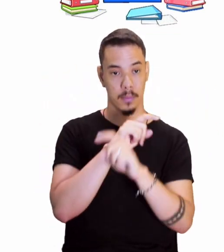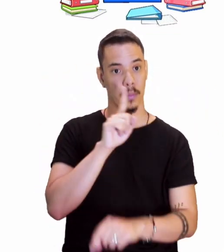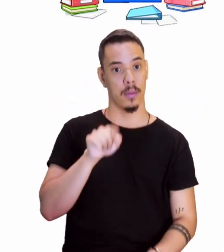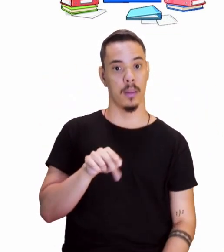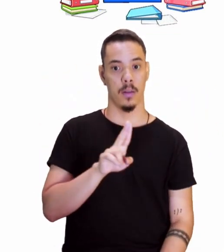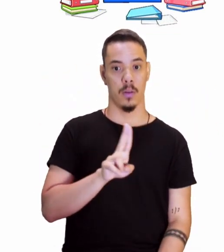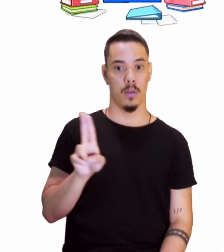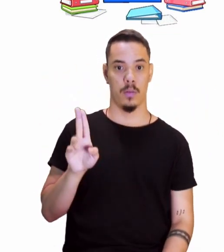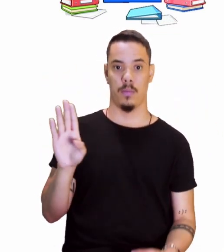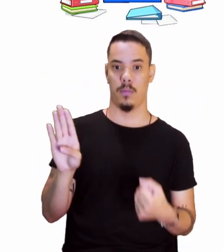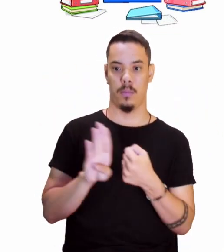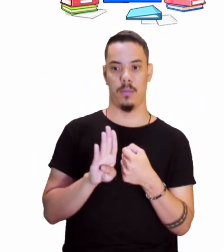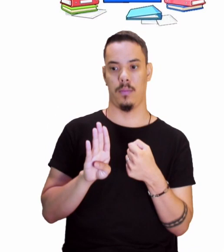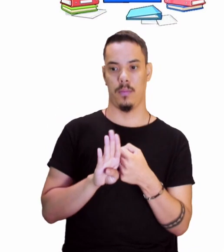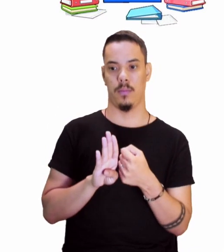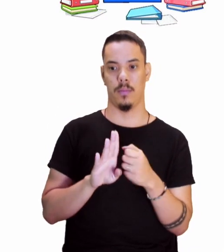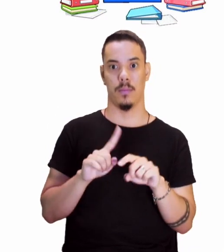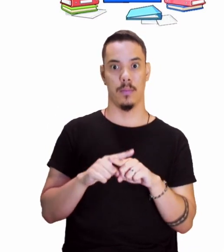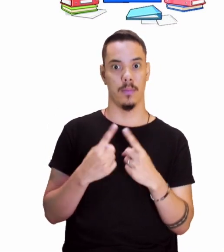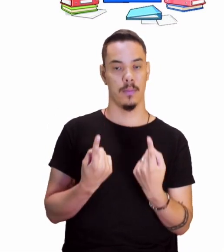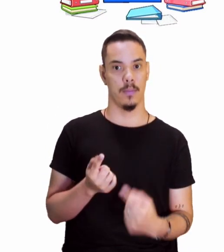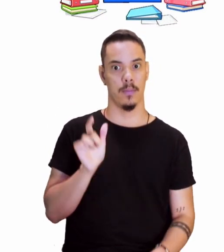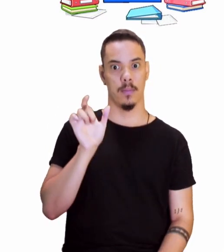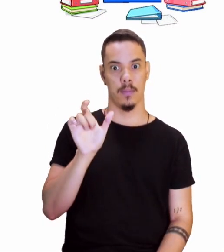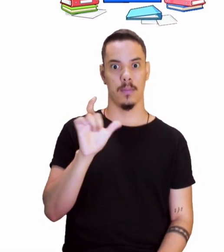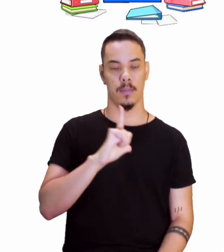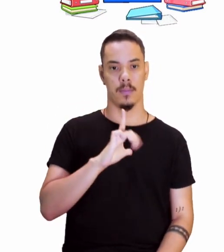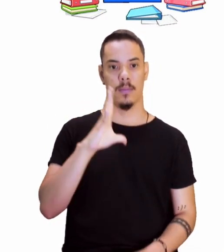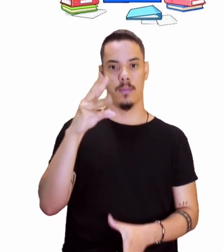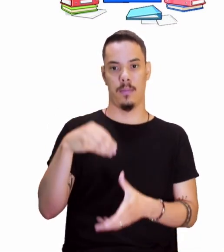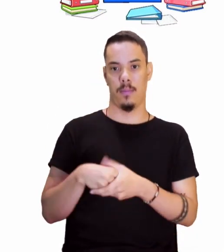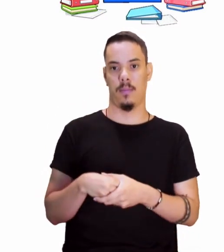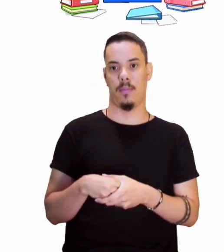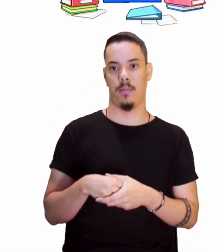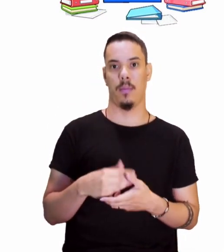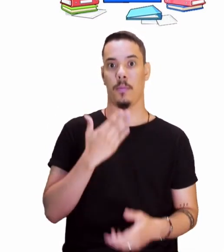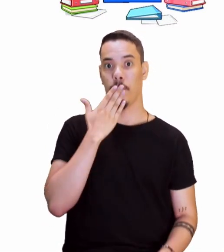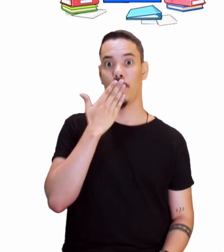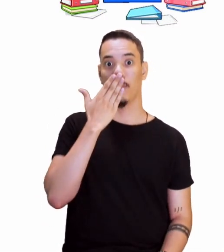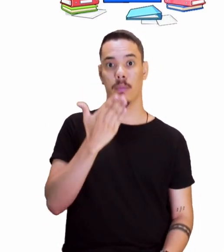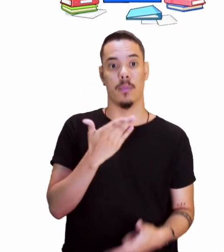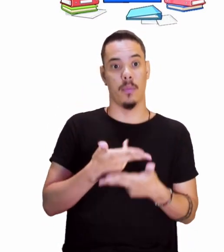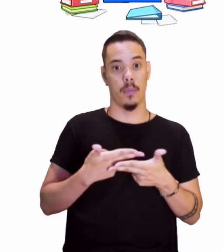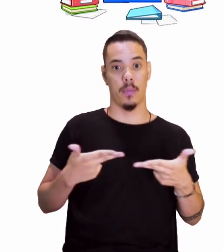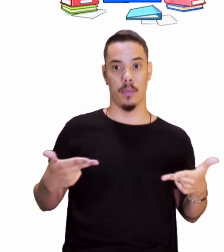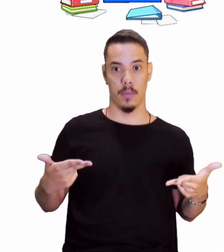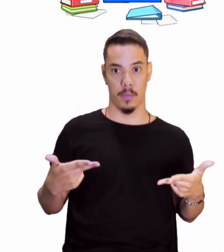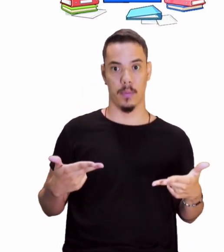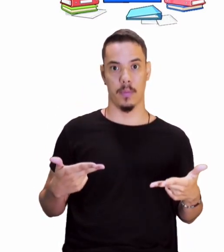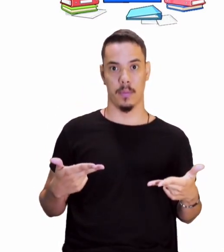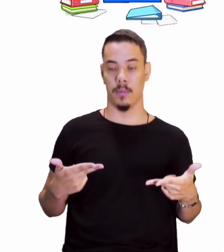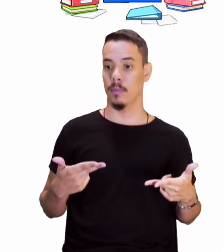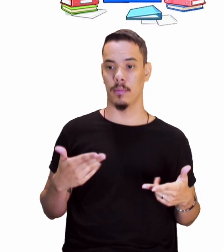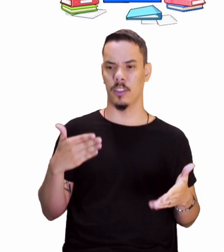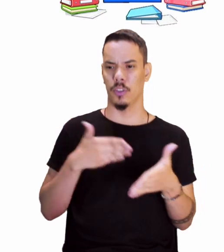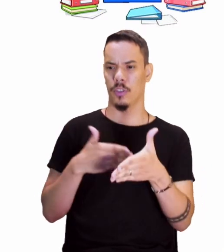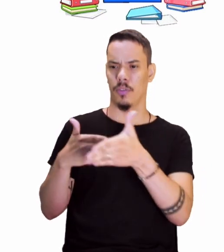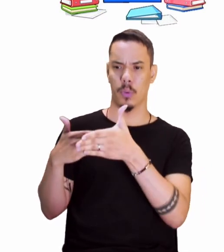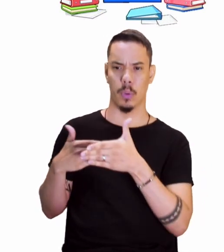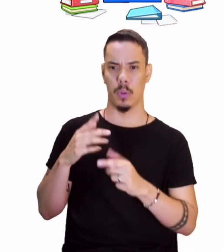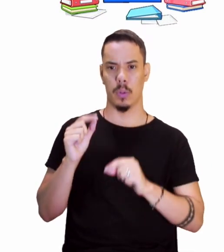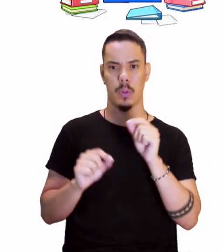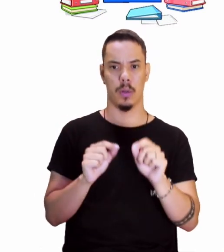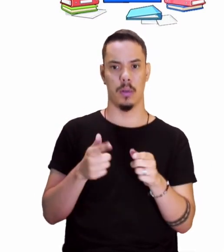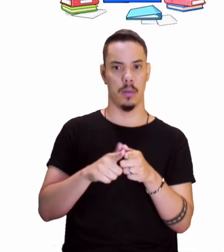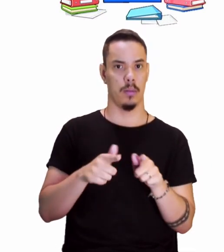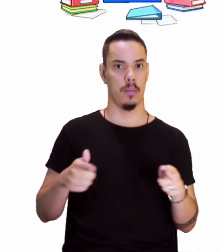um substantivo. Só que a palavra dificuldade ainda fica pedindo algo, né? Dificuldade de quê? De